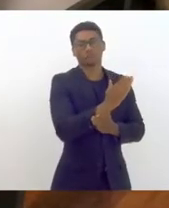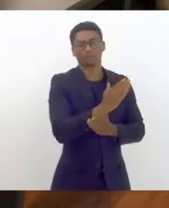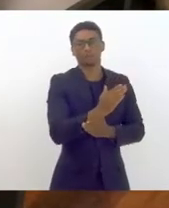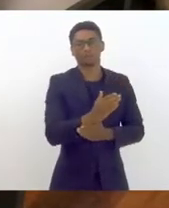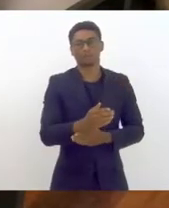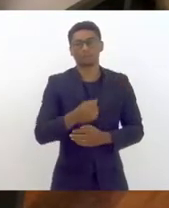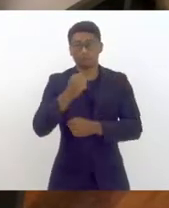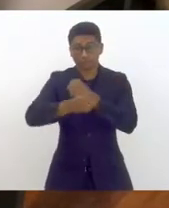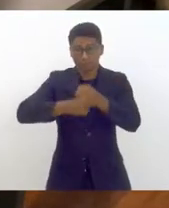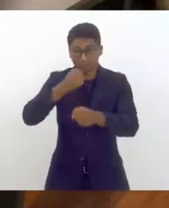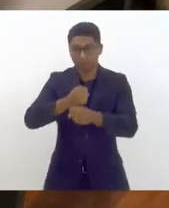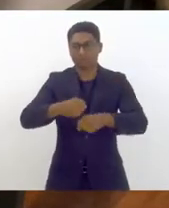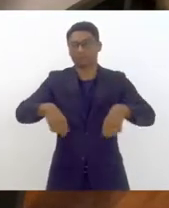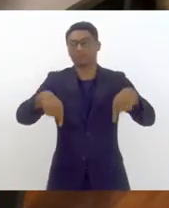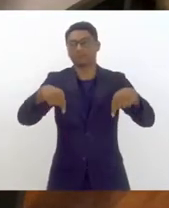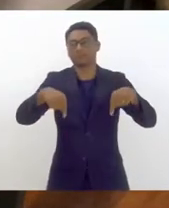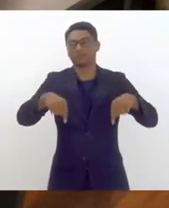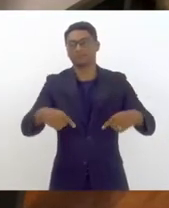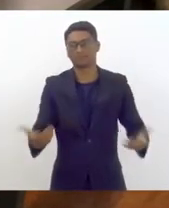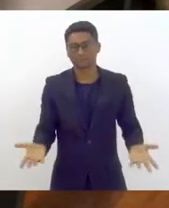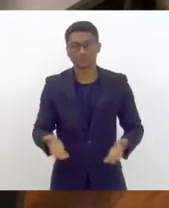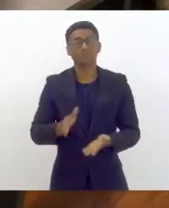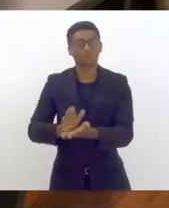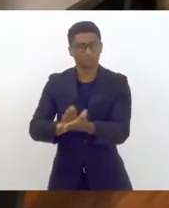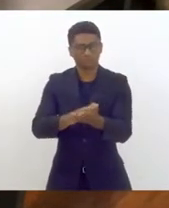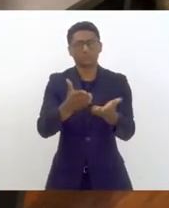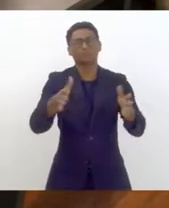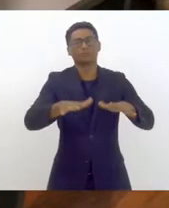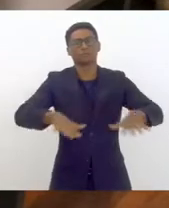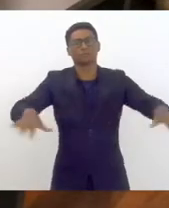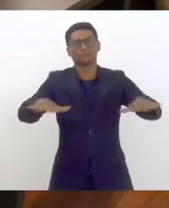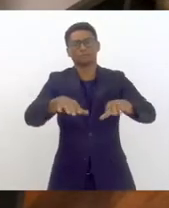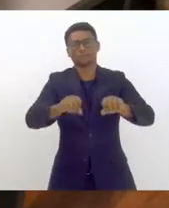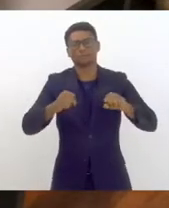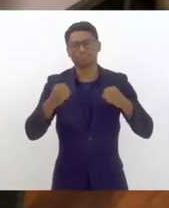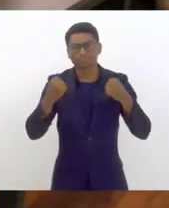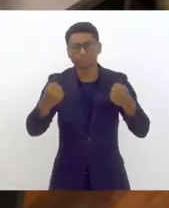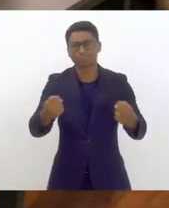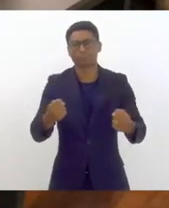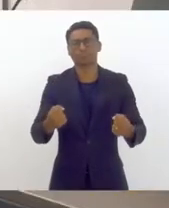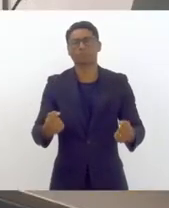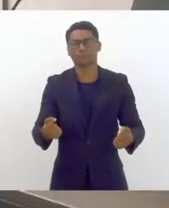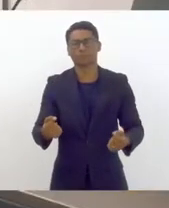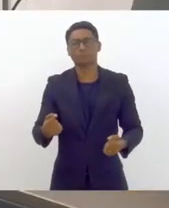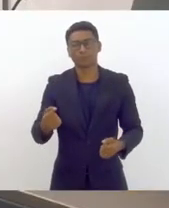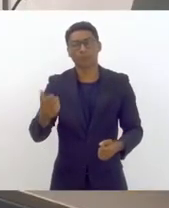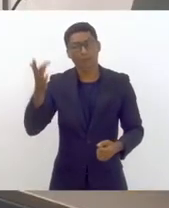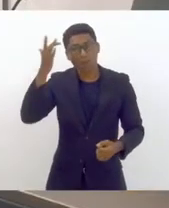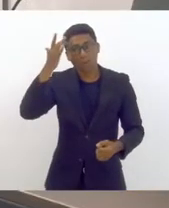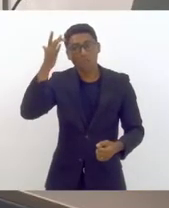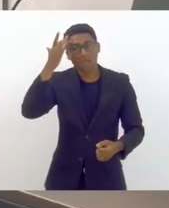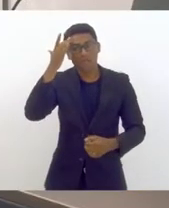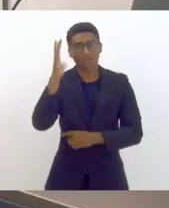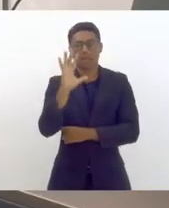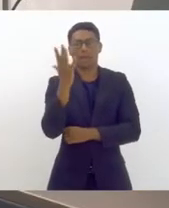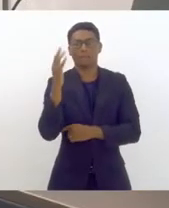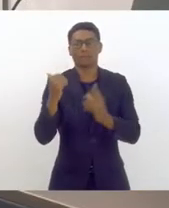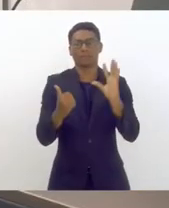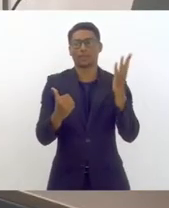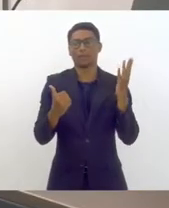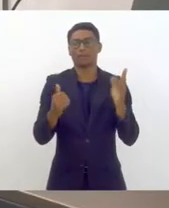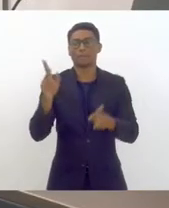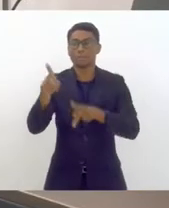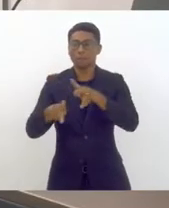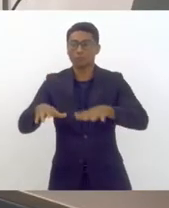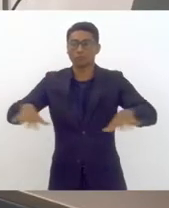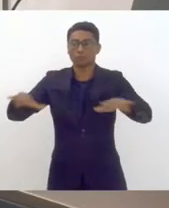ainda esse ano. Parabéns a todos os envolvidos, viva a consciência ambiental, viva a participação popular,